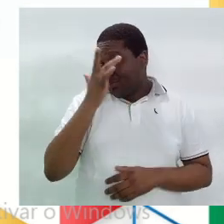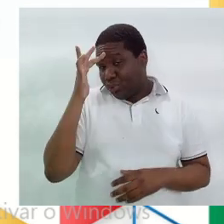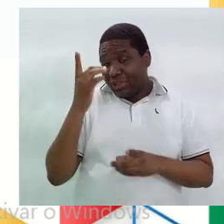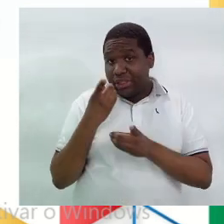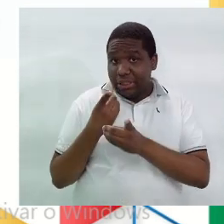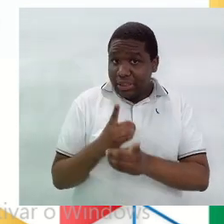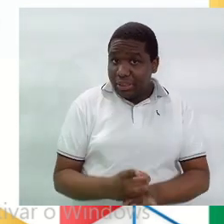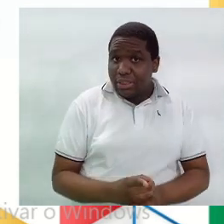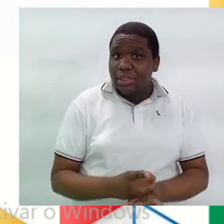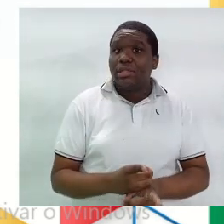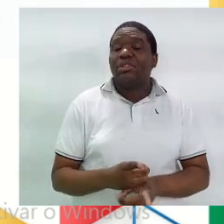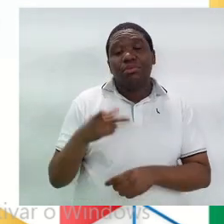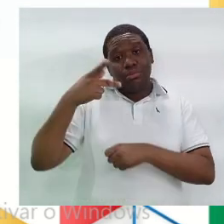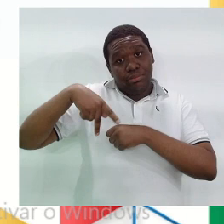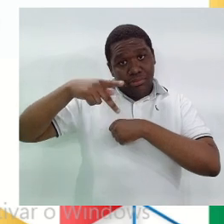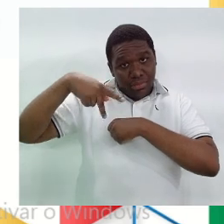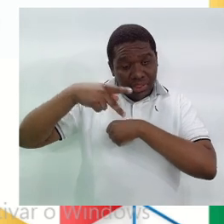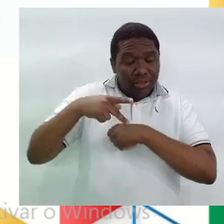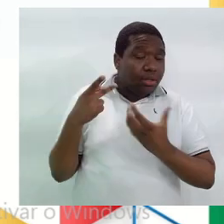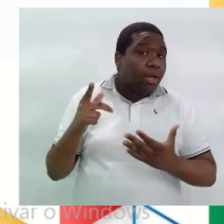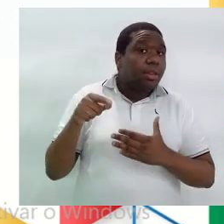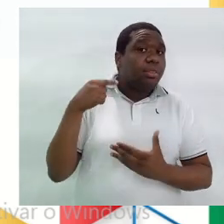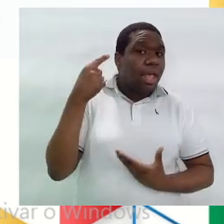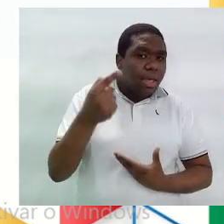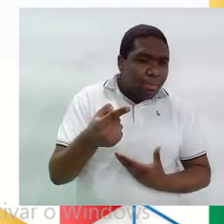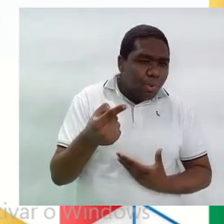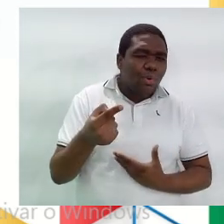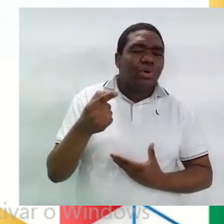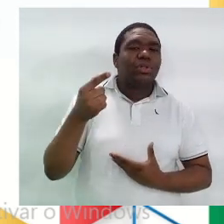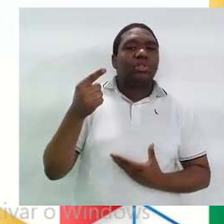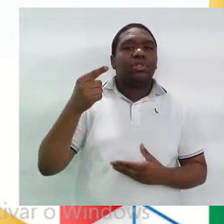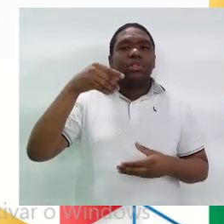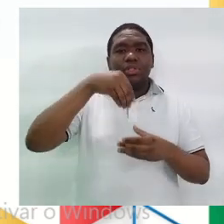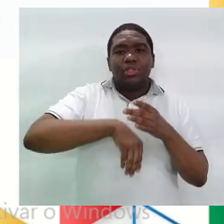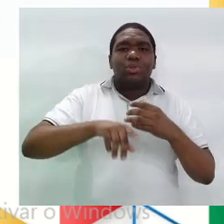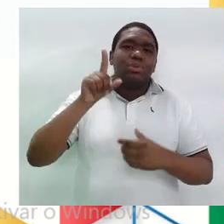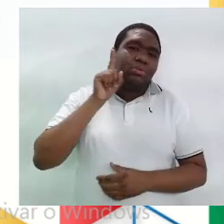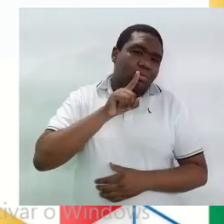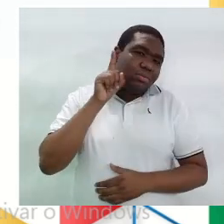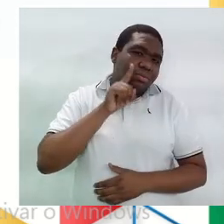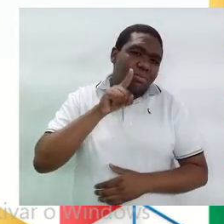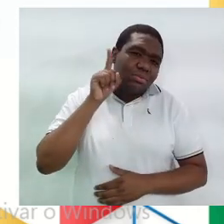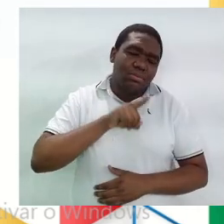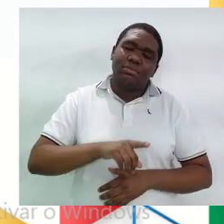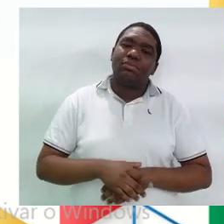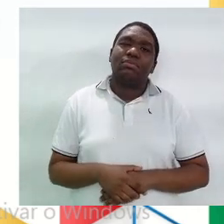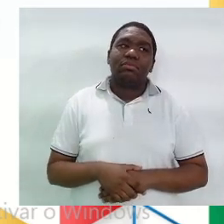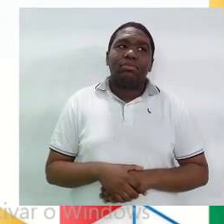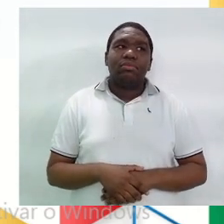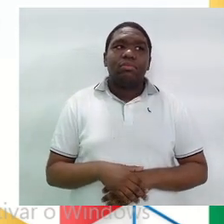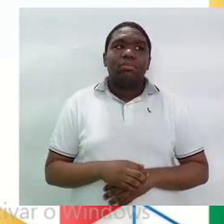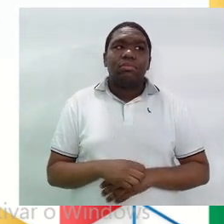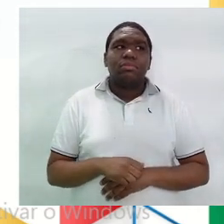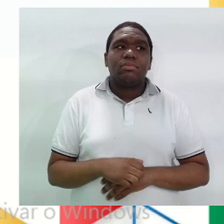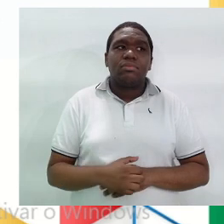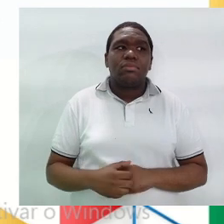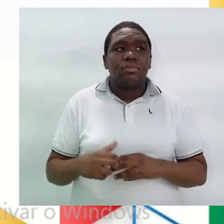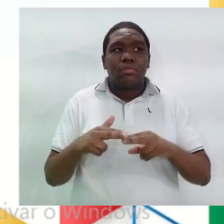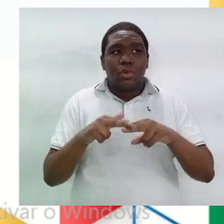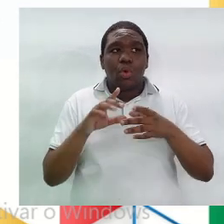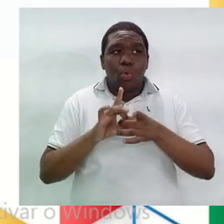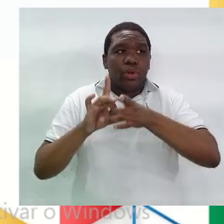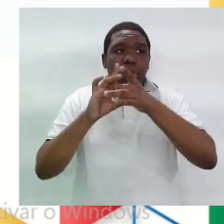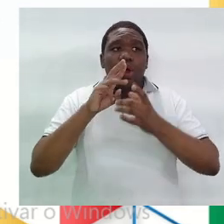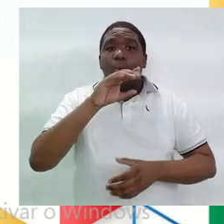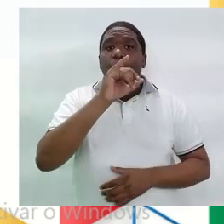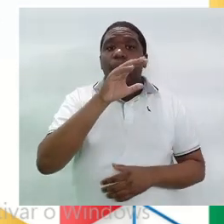na Grã-Bretanha e posteriormente nos Estados Unidos. E aqui, de acordo com a União